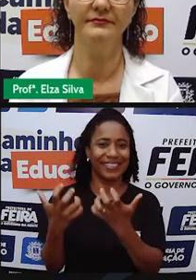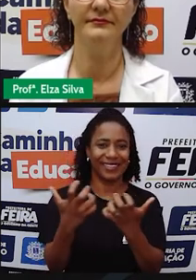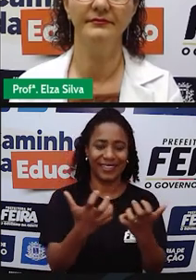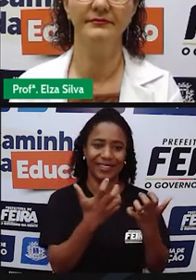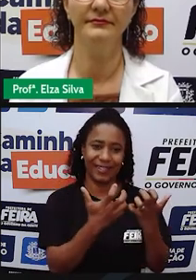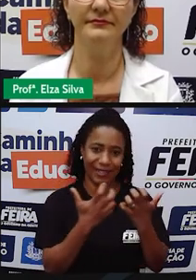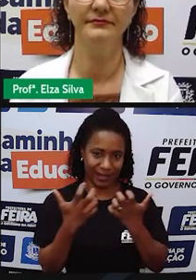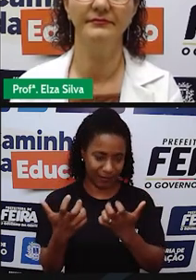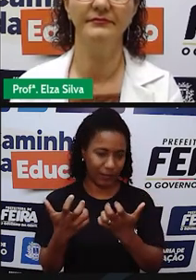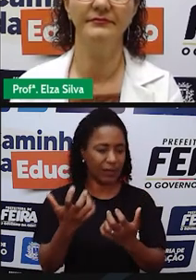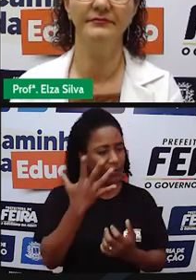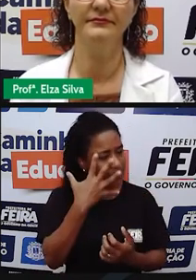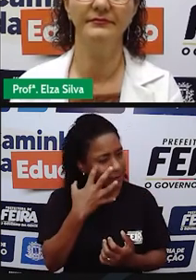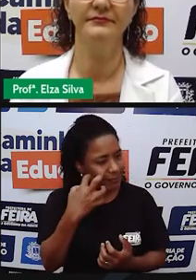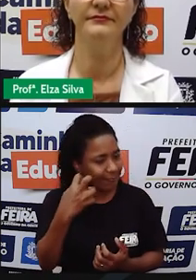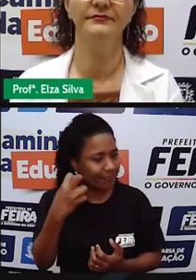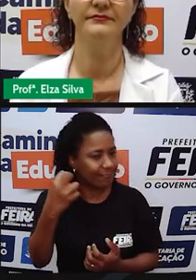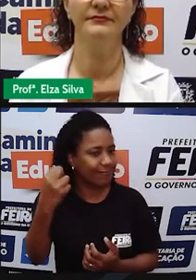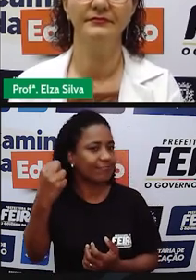de persuasão também.